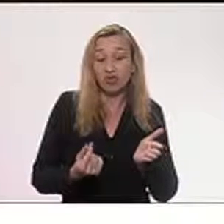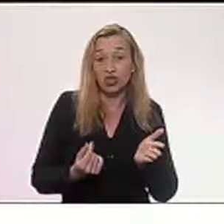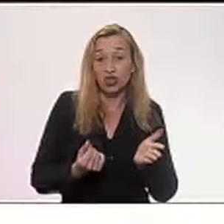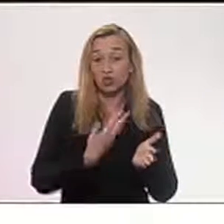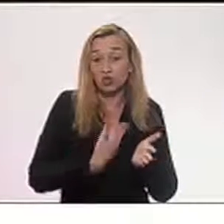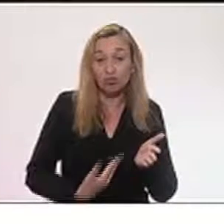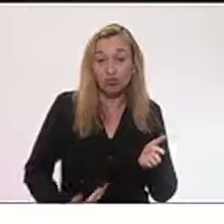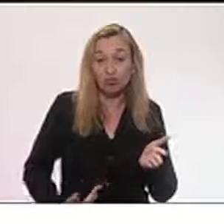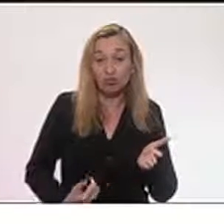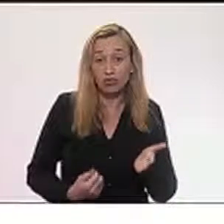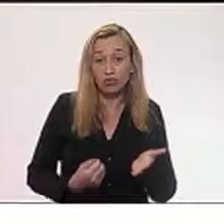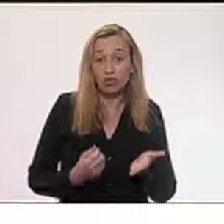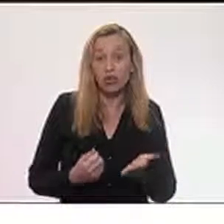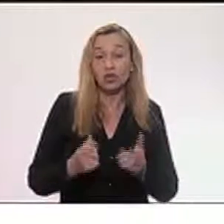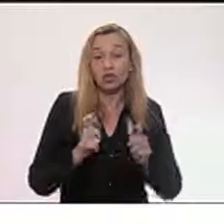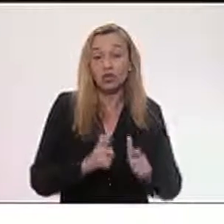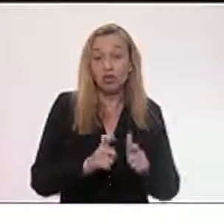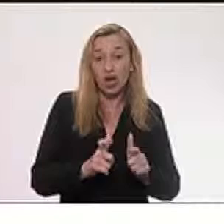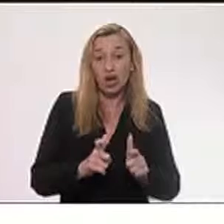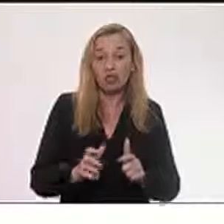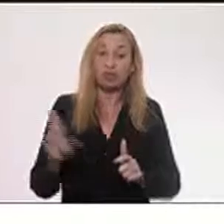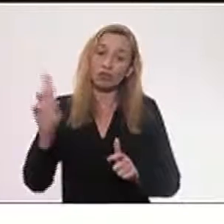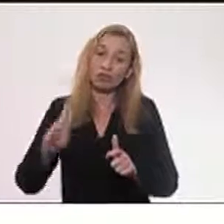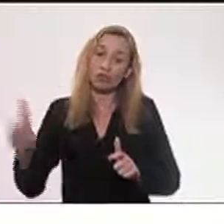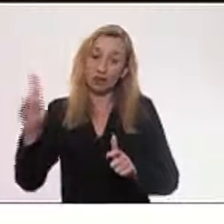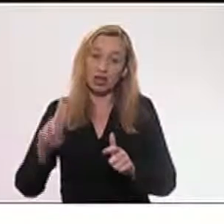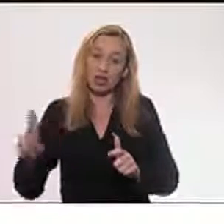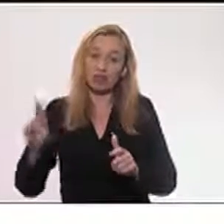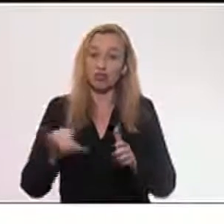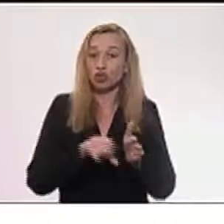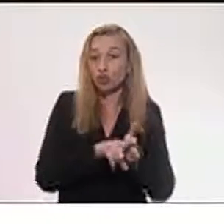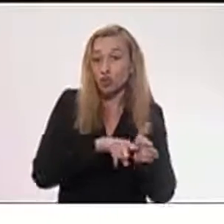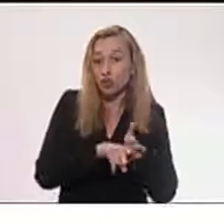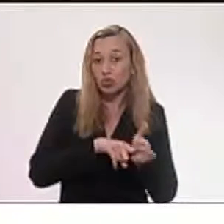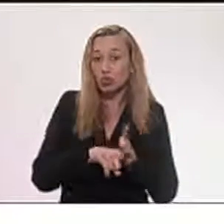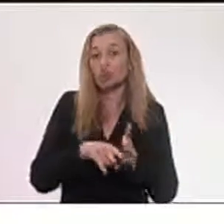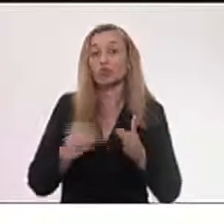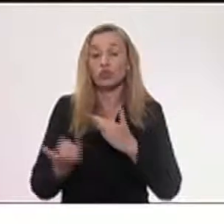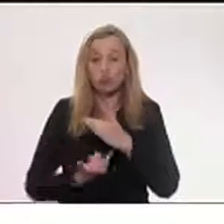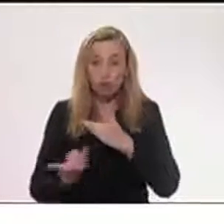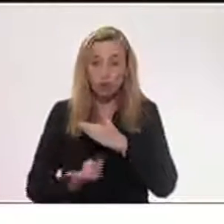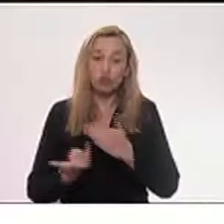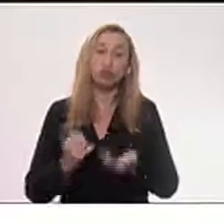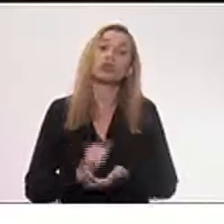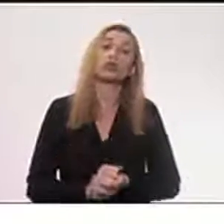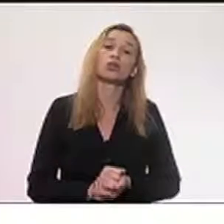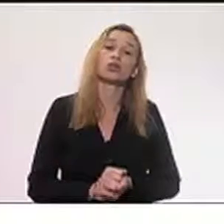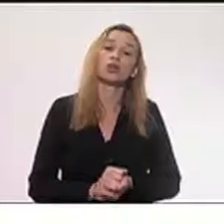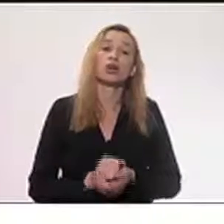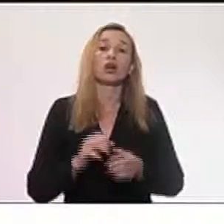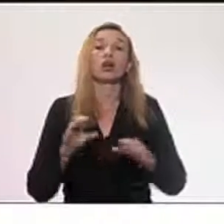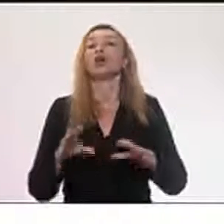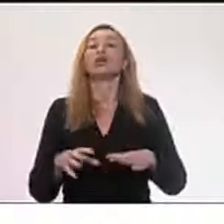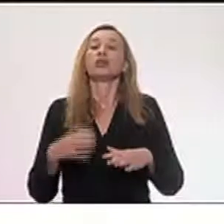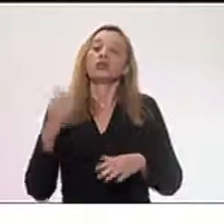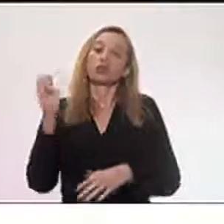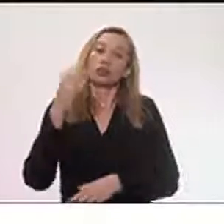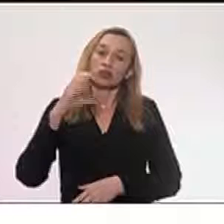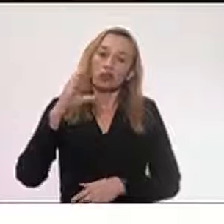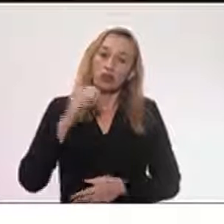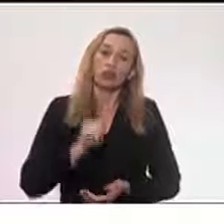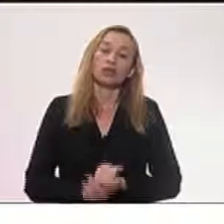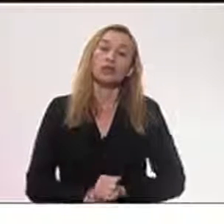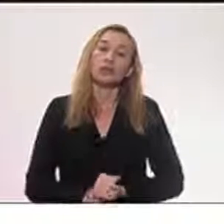investimentos nas universidades, nos institutos de pesquisa, nas agências de fomento à ciência da esfera